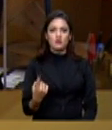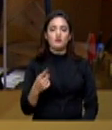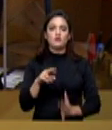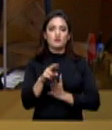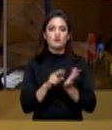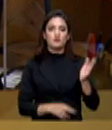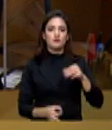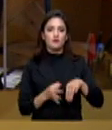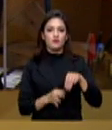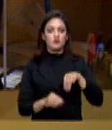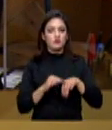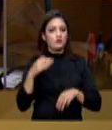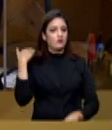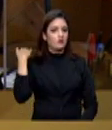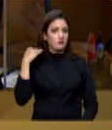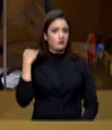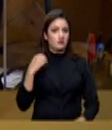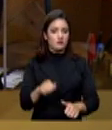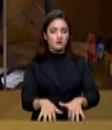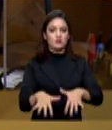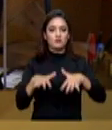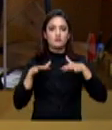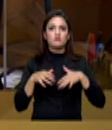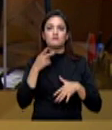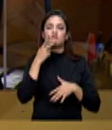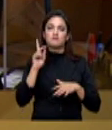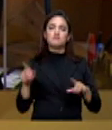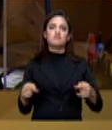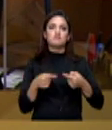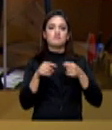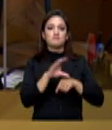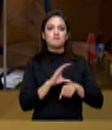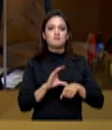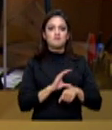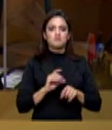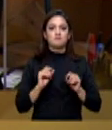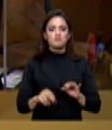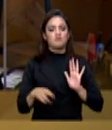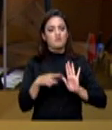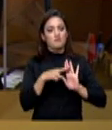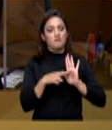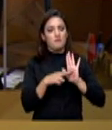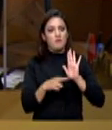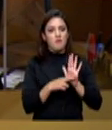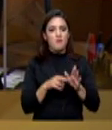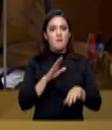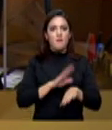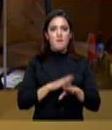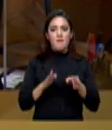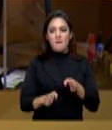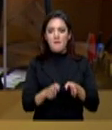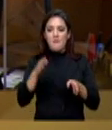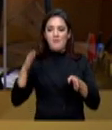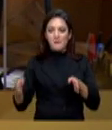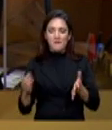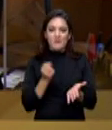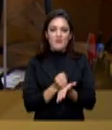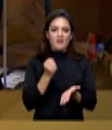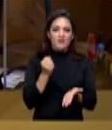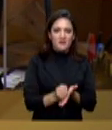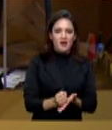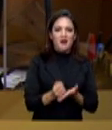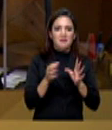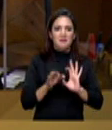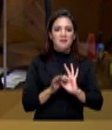Lúcia em que o plenário declarou a constitucionalidade do chamado regime de prorrogação antecipada dos contratos